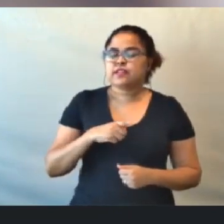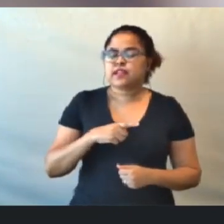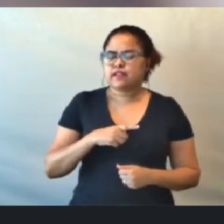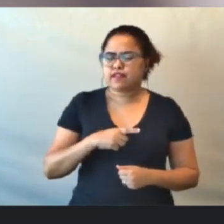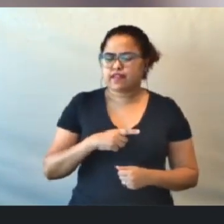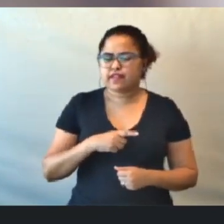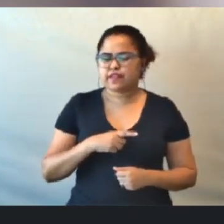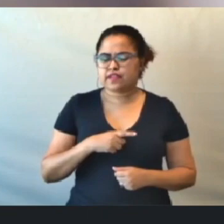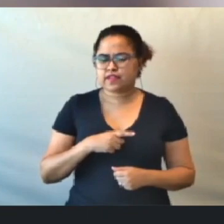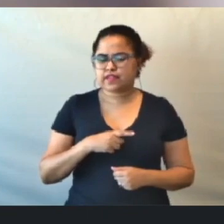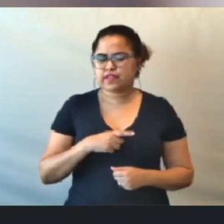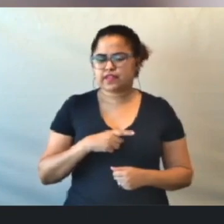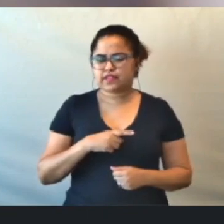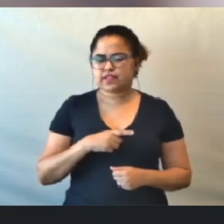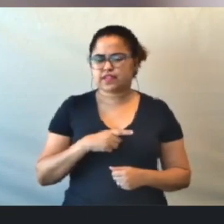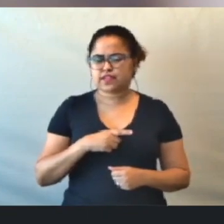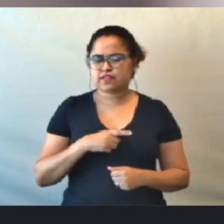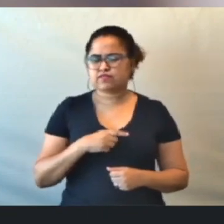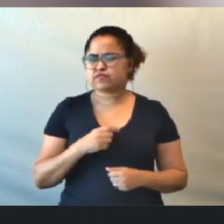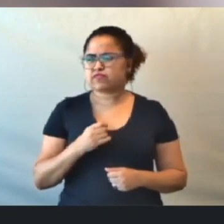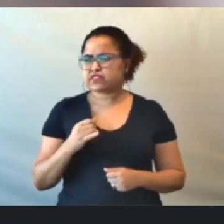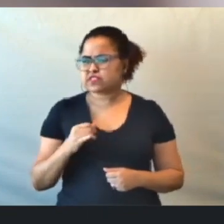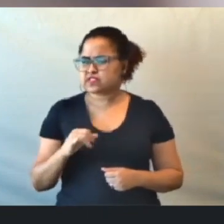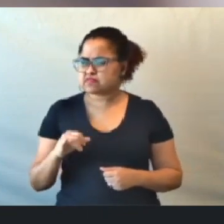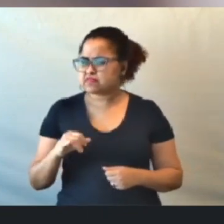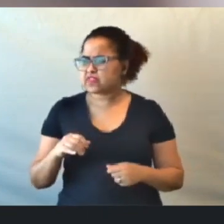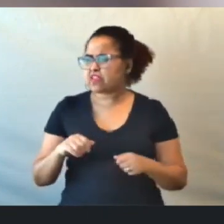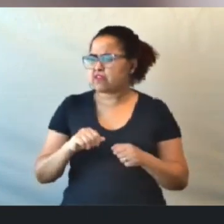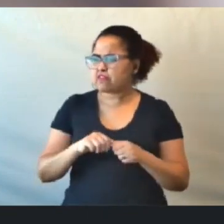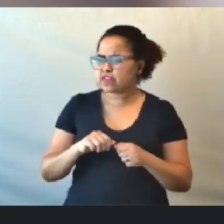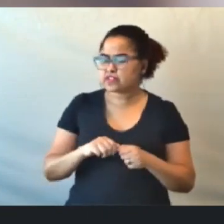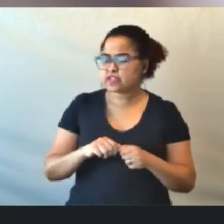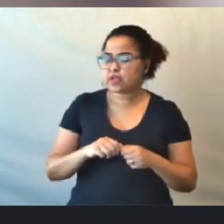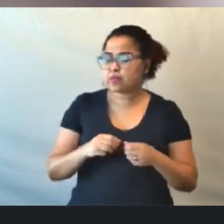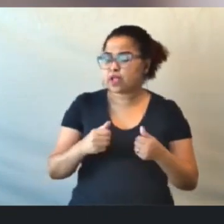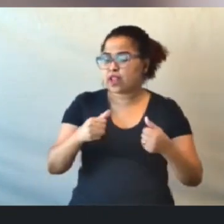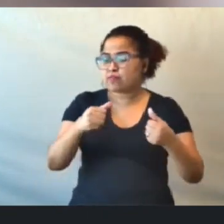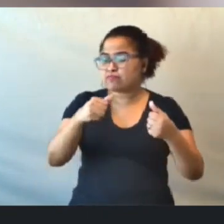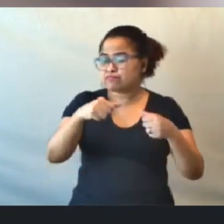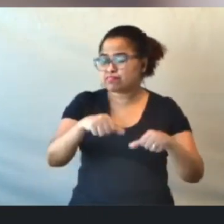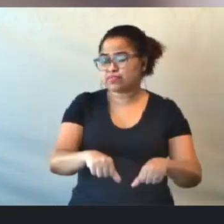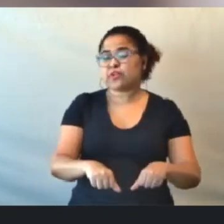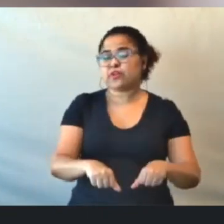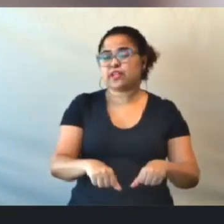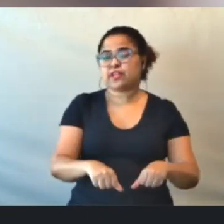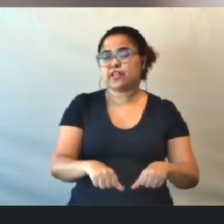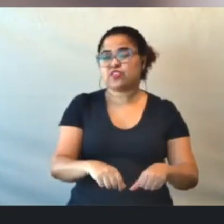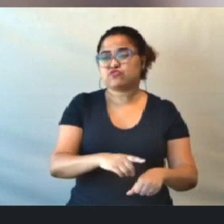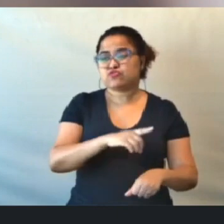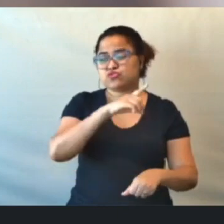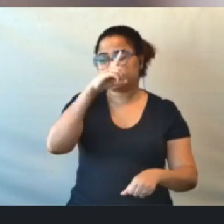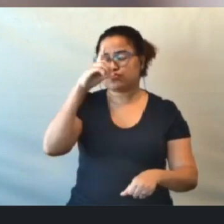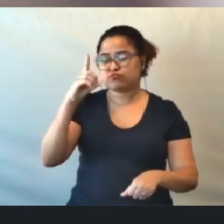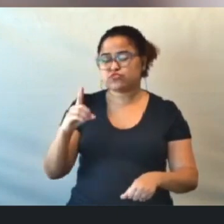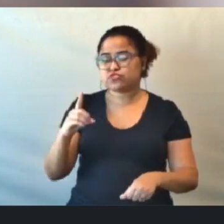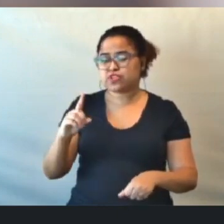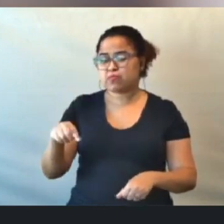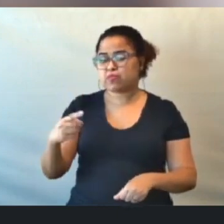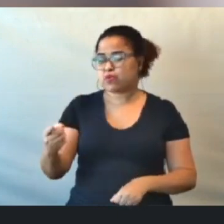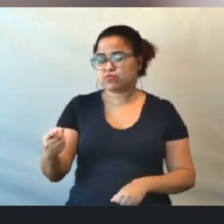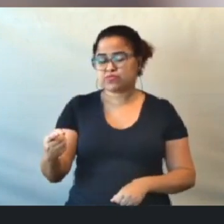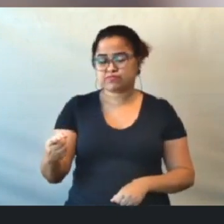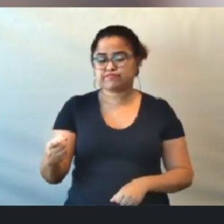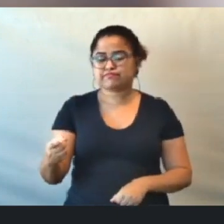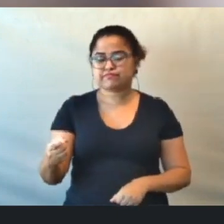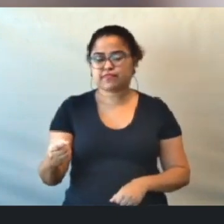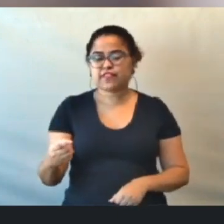se tem que fazer alguma coisa para que ela não piore de um dia para outro. Essa é mais ou menos a nossa mensagem. As medidas da